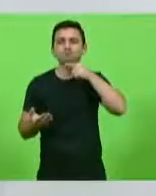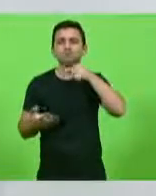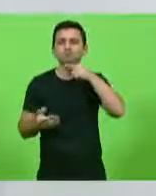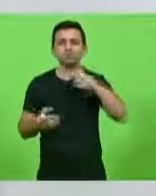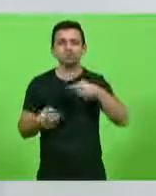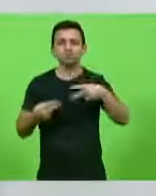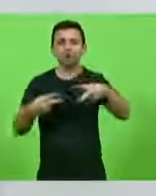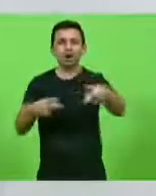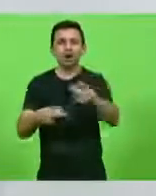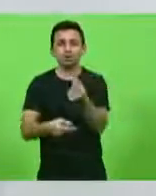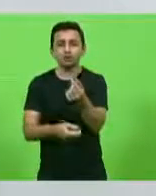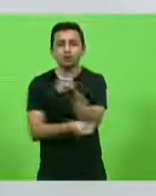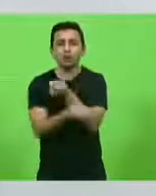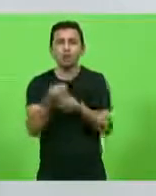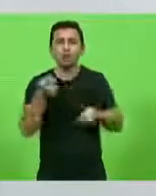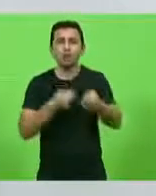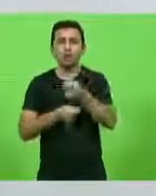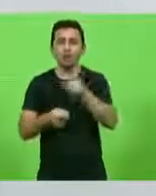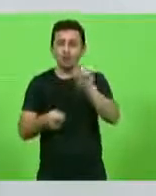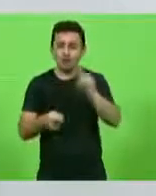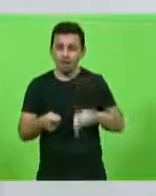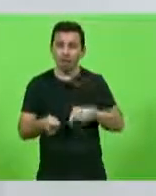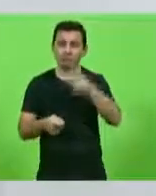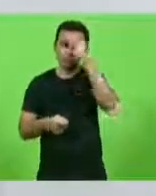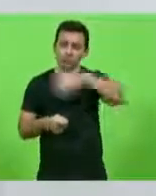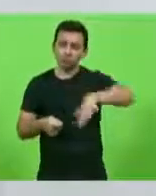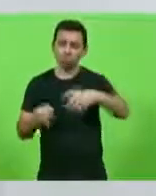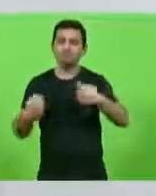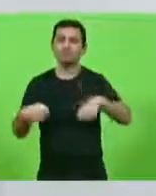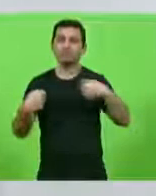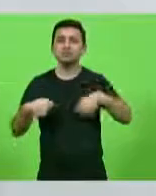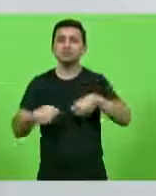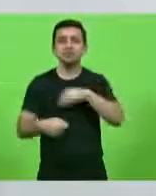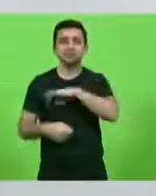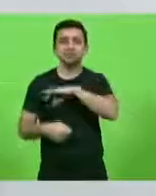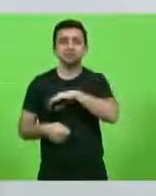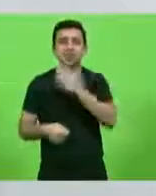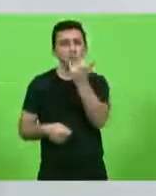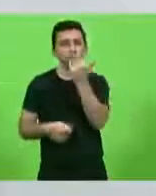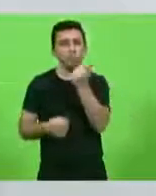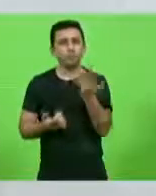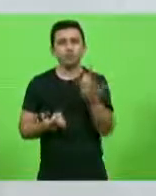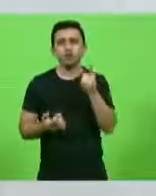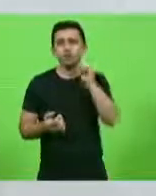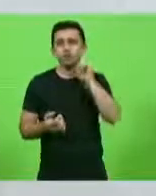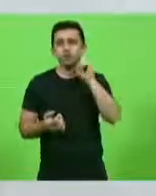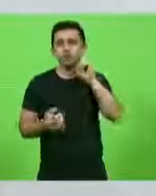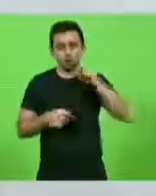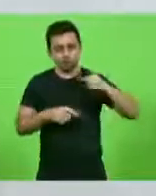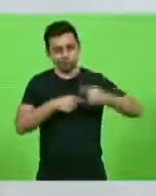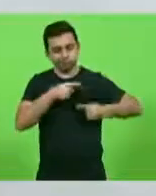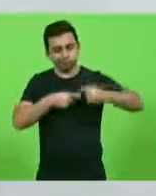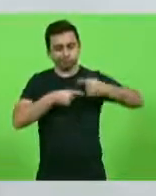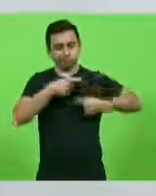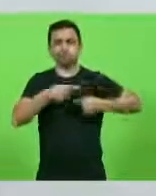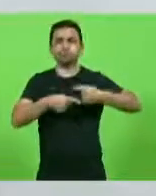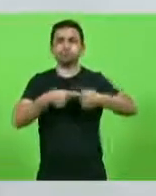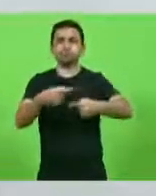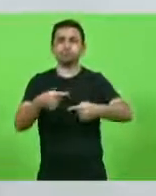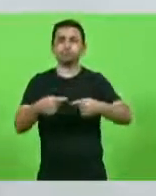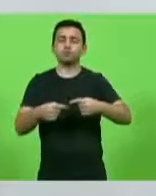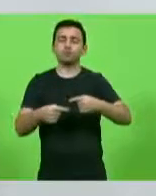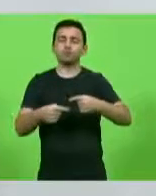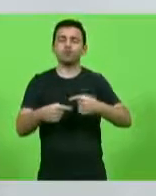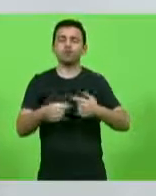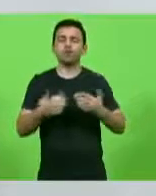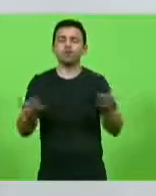insustentável, não traz rentabilidade, é o prato de comida na mesa daquele pescador que culturalmente, de pai para filho, passou ali, às vezes, a